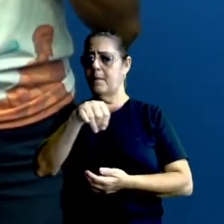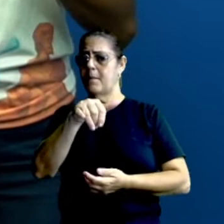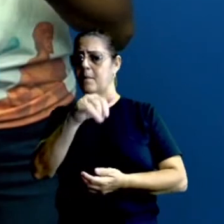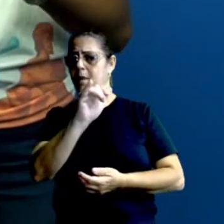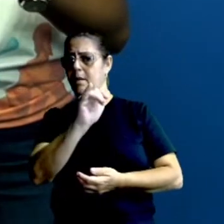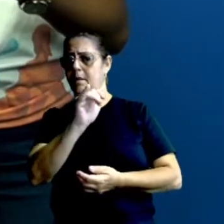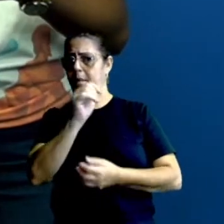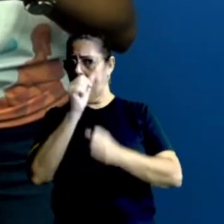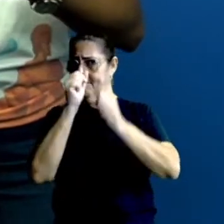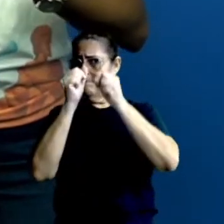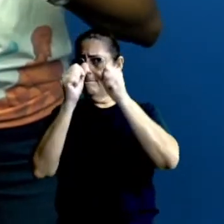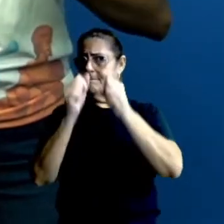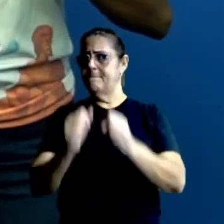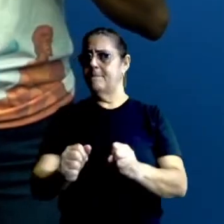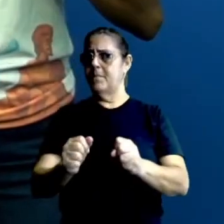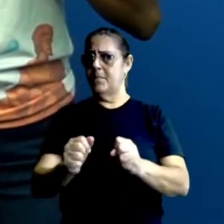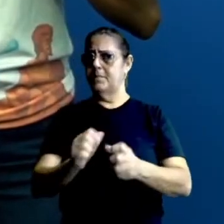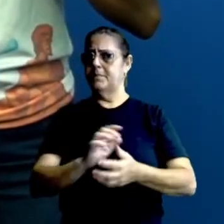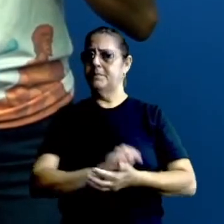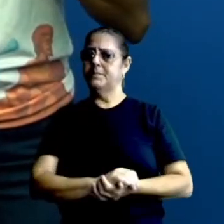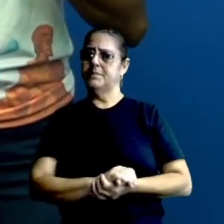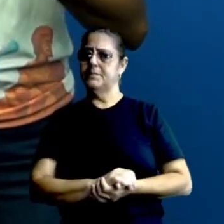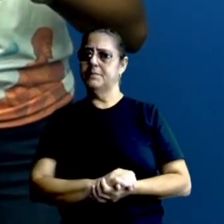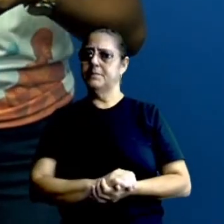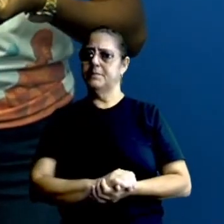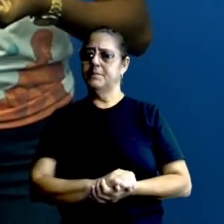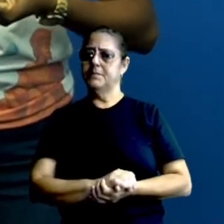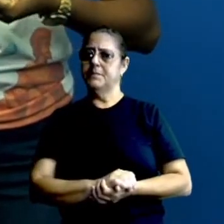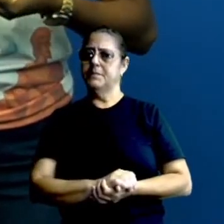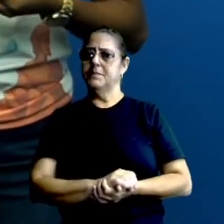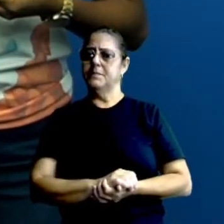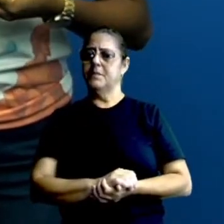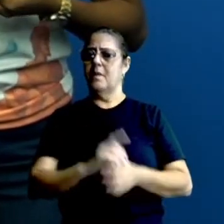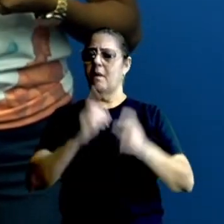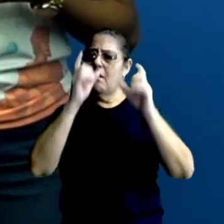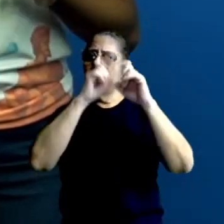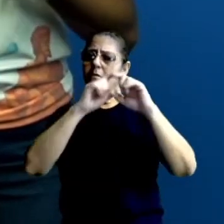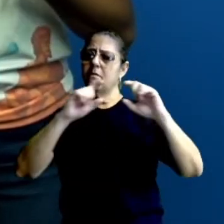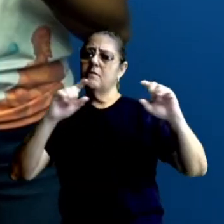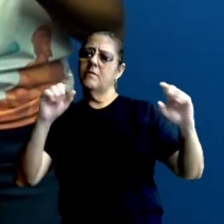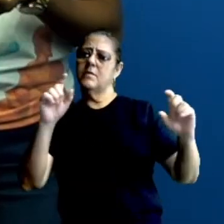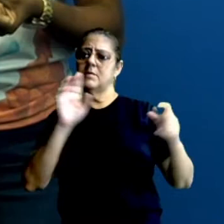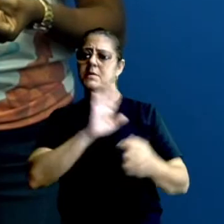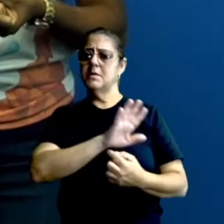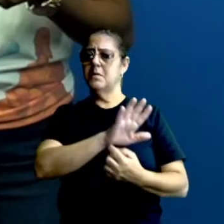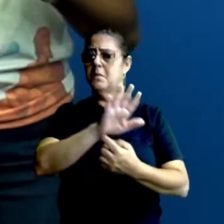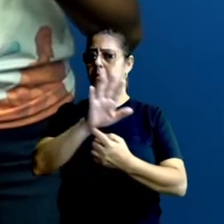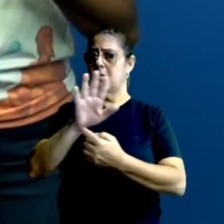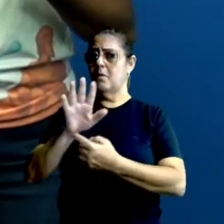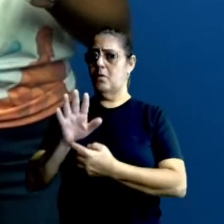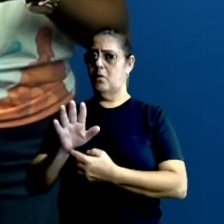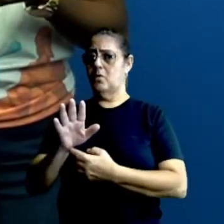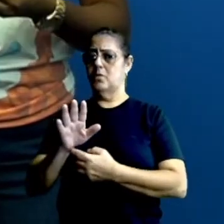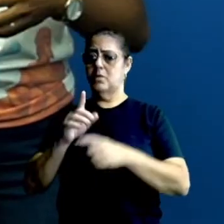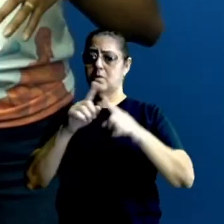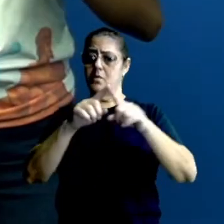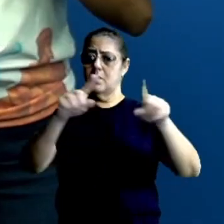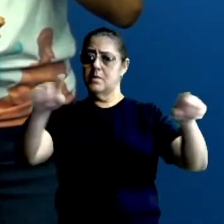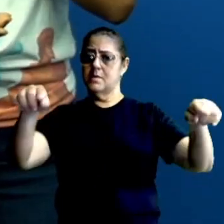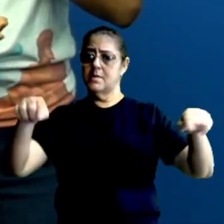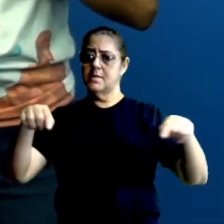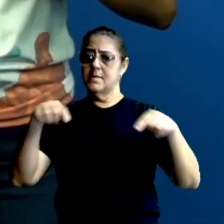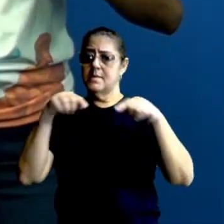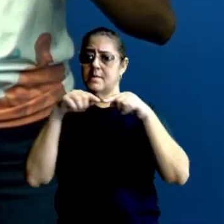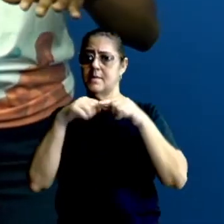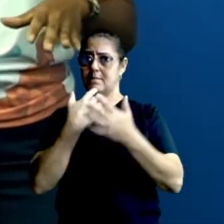dizer, eu posso. Então, essas são frases que indicam formalidades. Então, dentro de uma sala de aula, isso